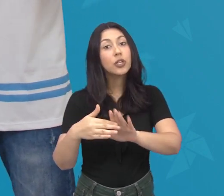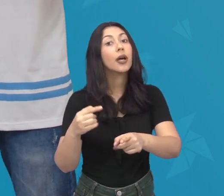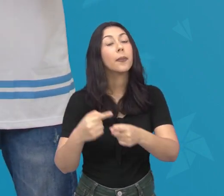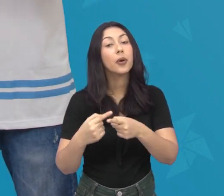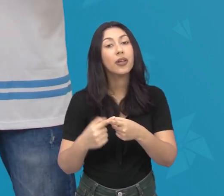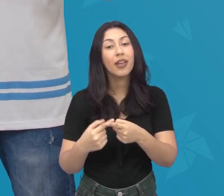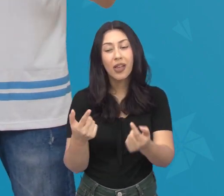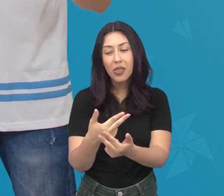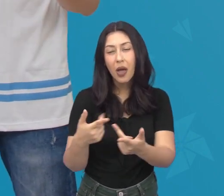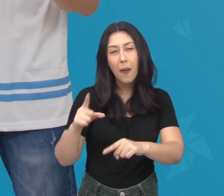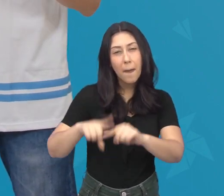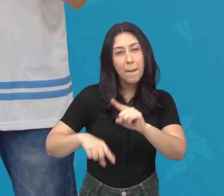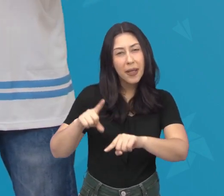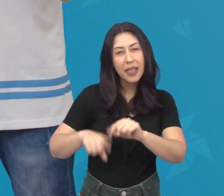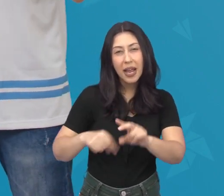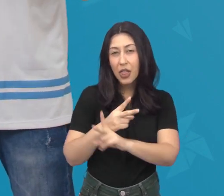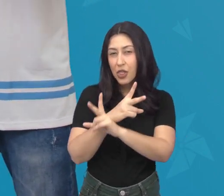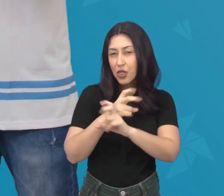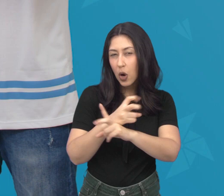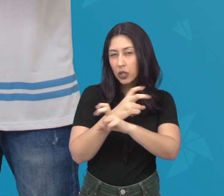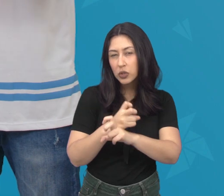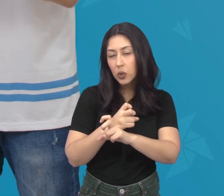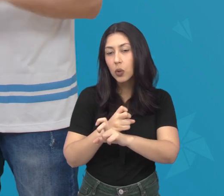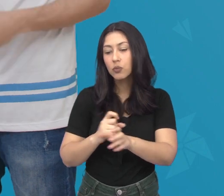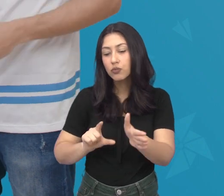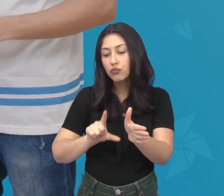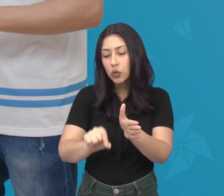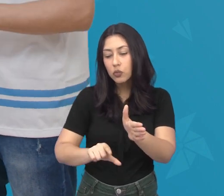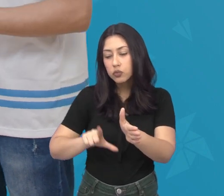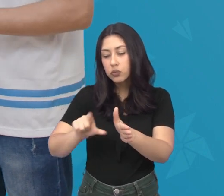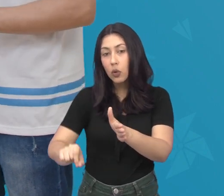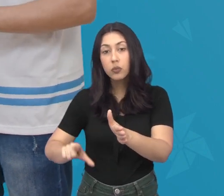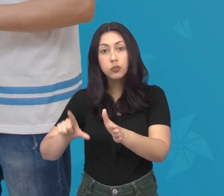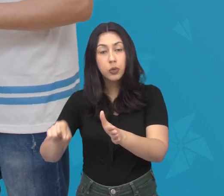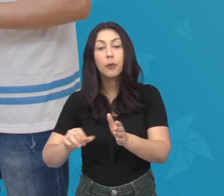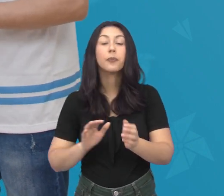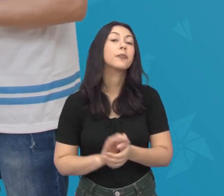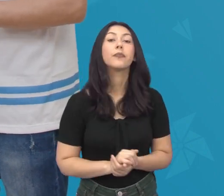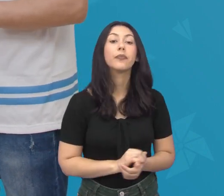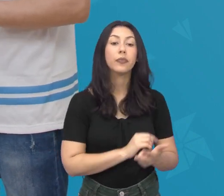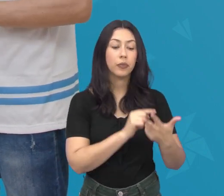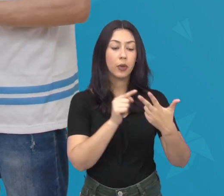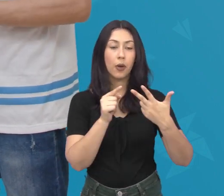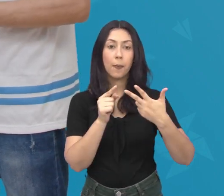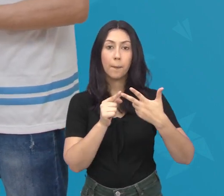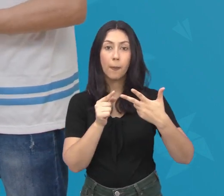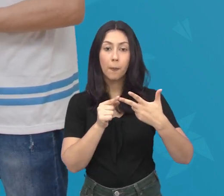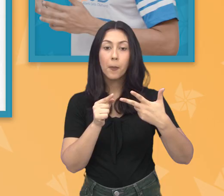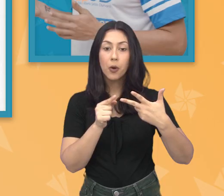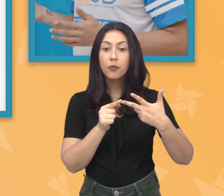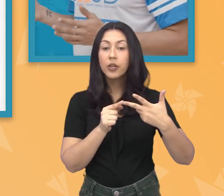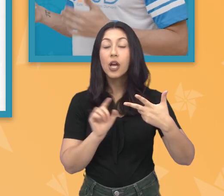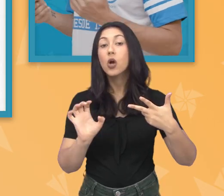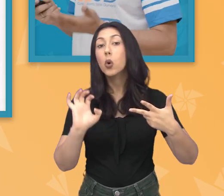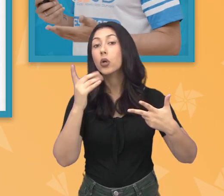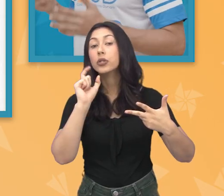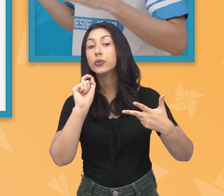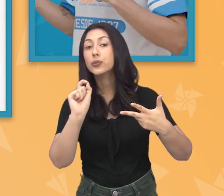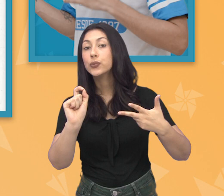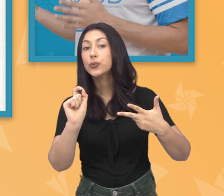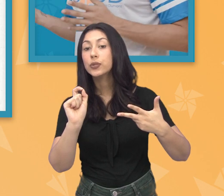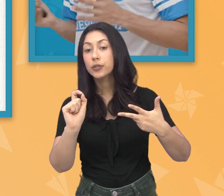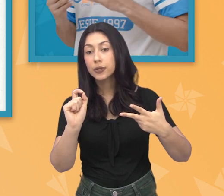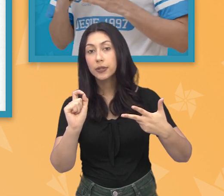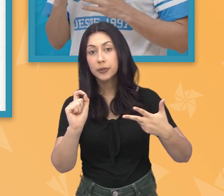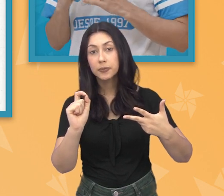elas vão consumir alguns resíduos tóxicos que estão ali naquele lixo. E por fim, nessa câmara de coagulação, onde vai acontecer